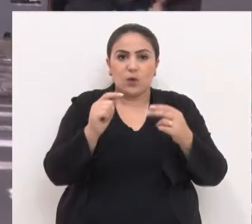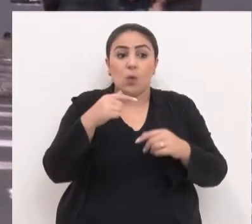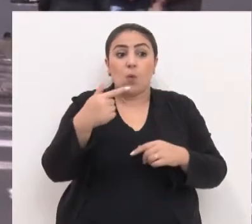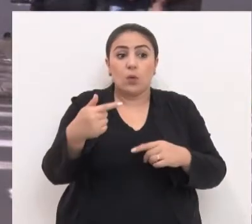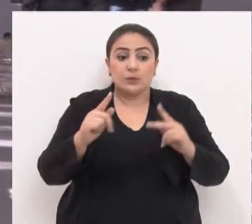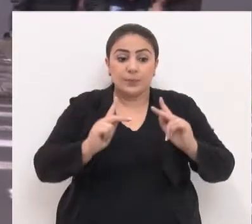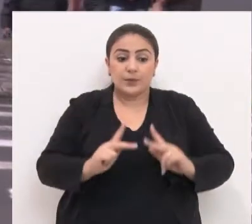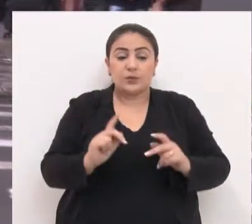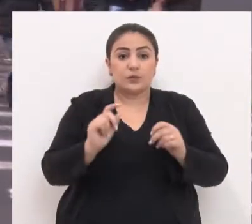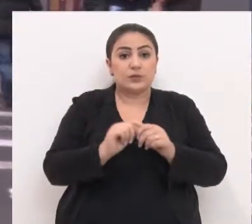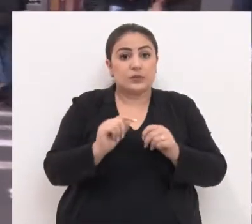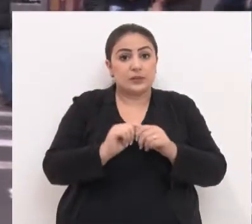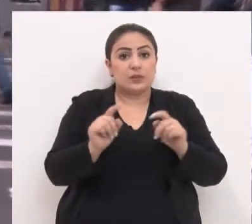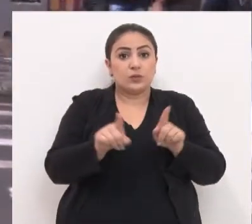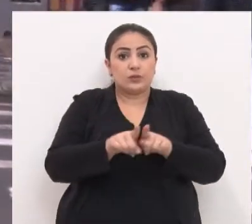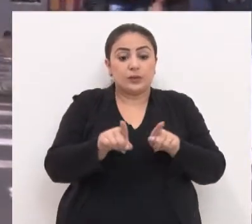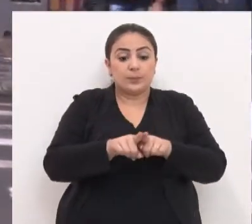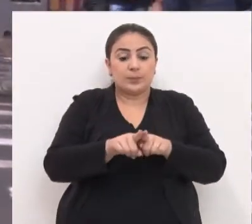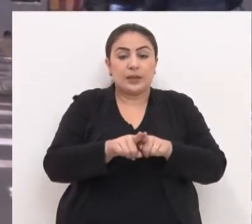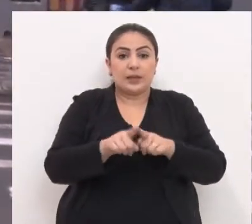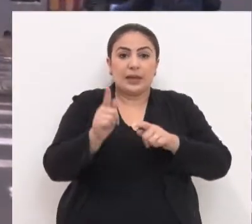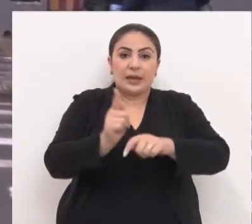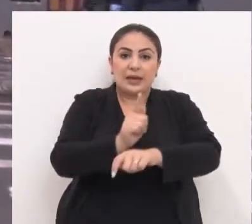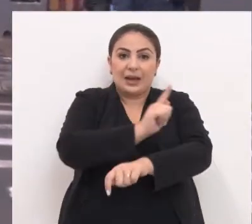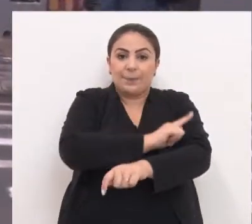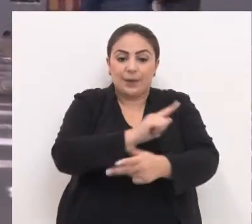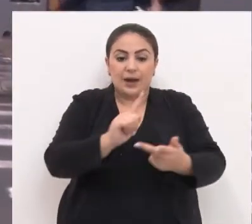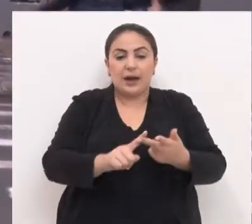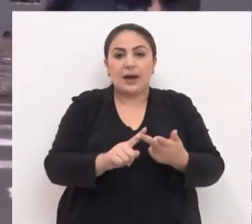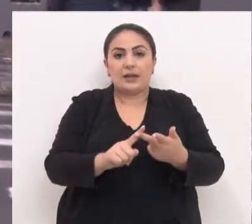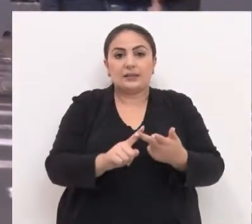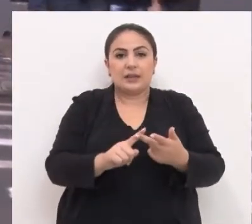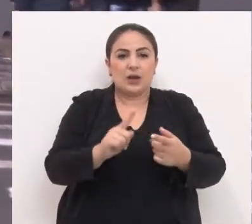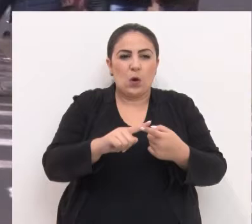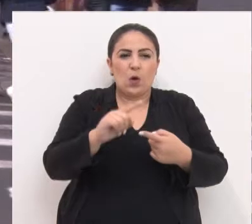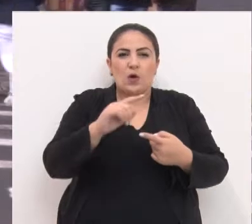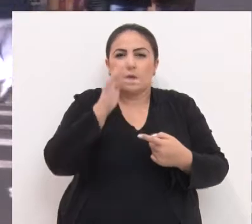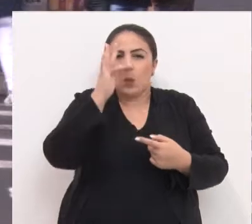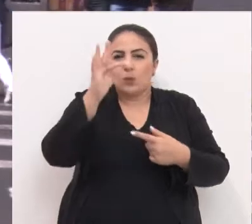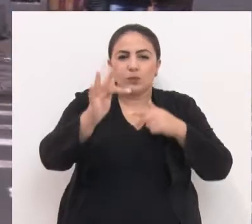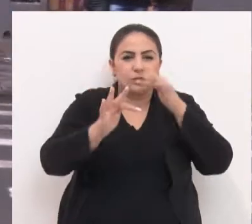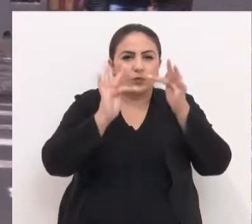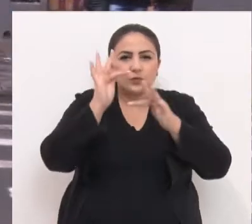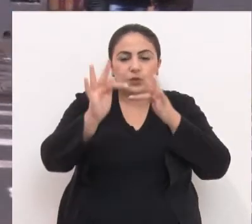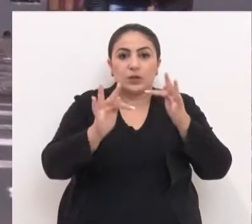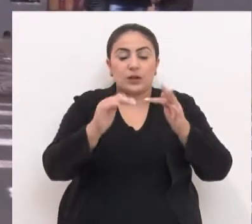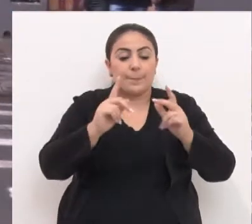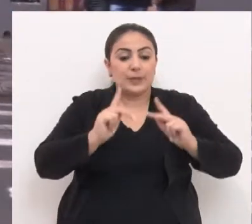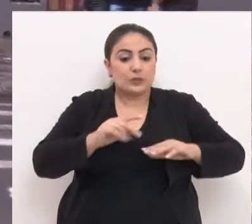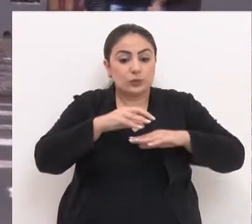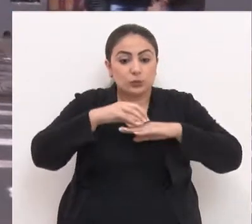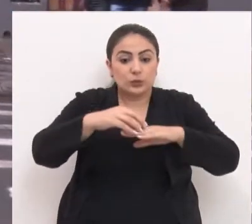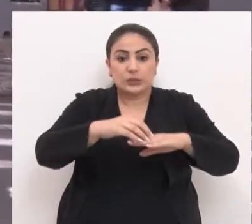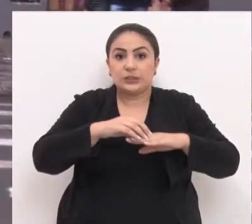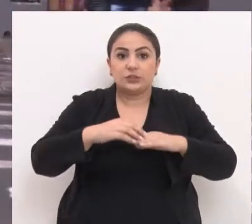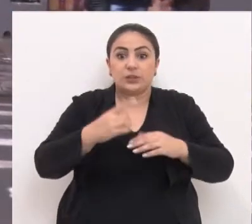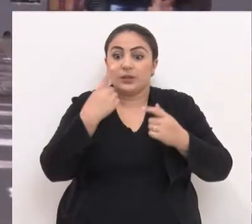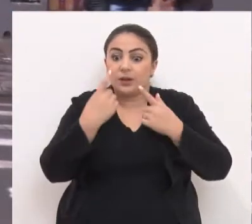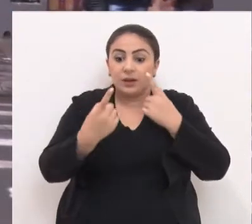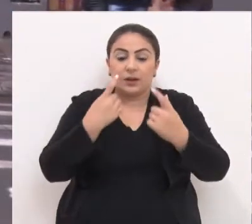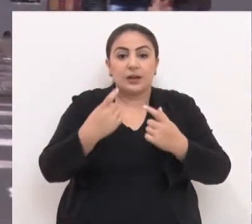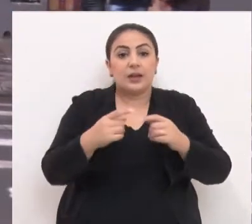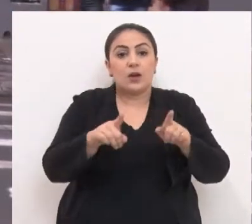como outros inventaram Gramado, com as suas hortênsias e virou uma atração turística, e Canela